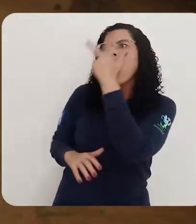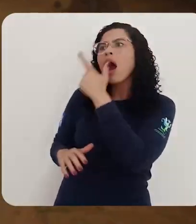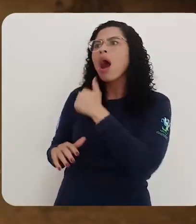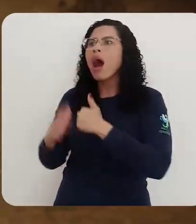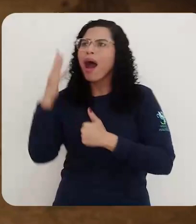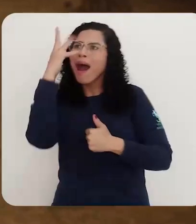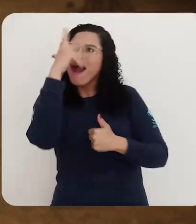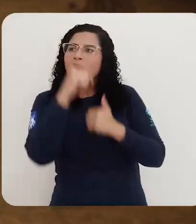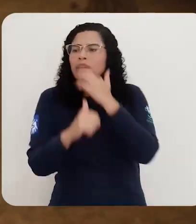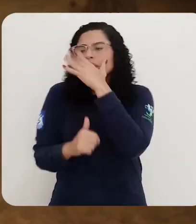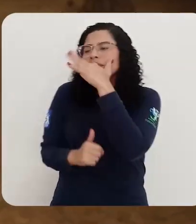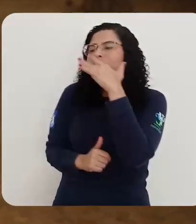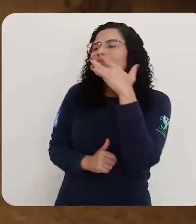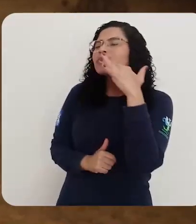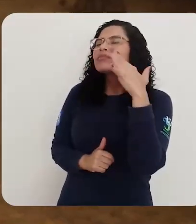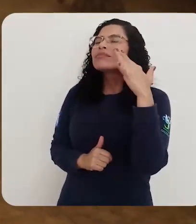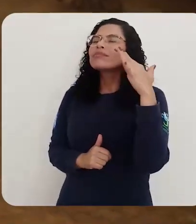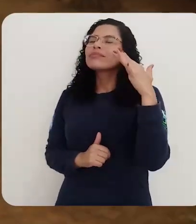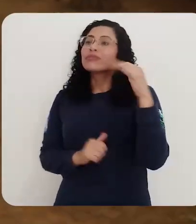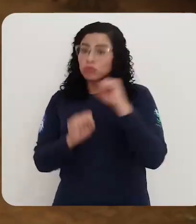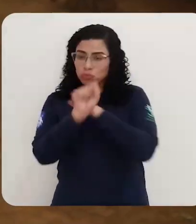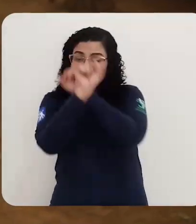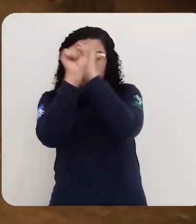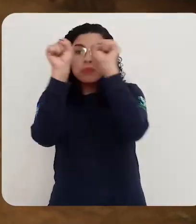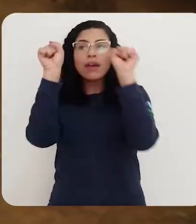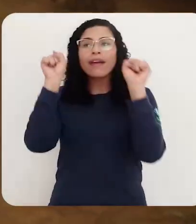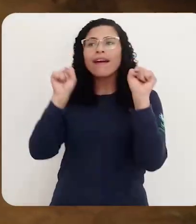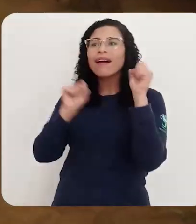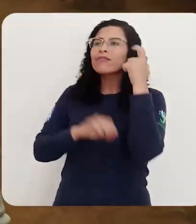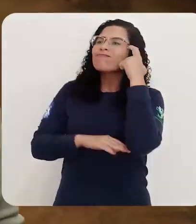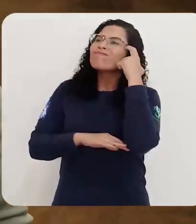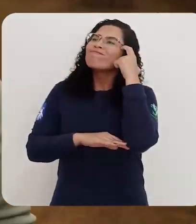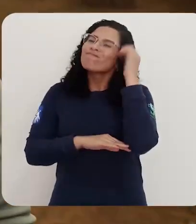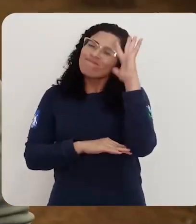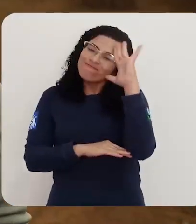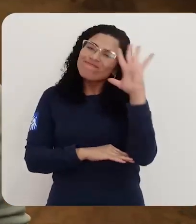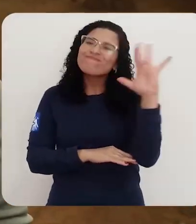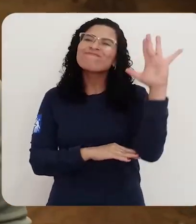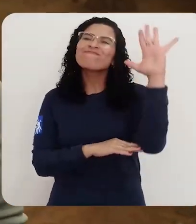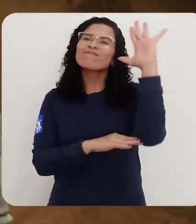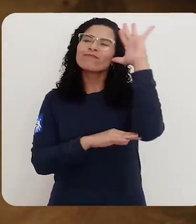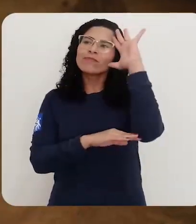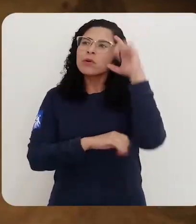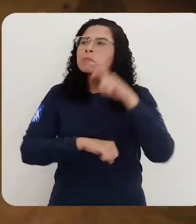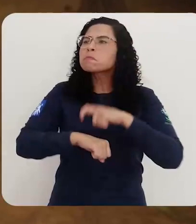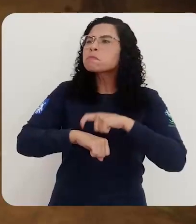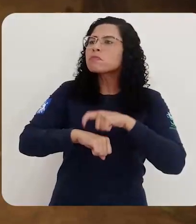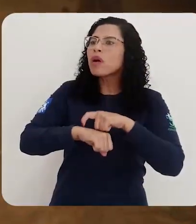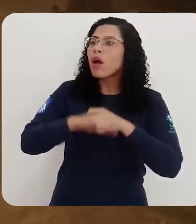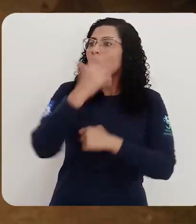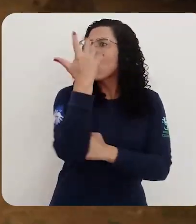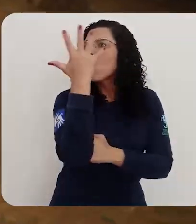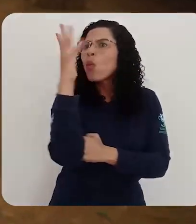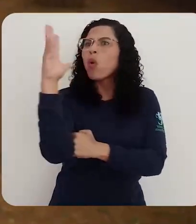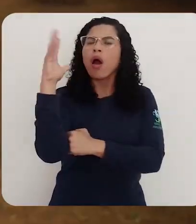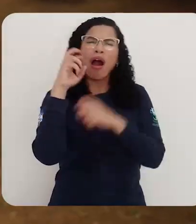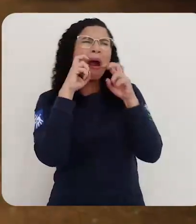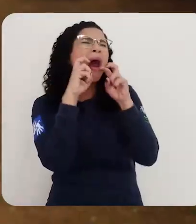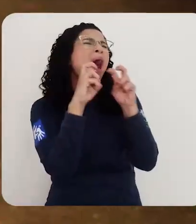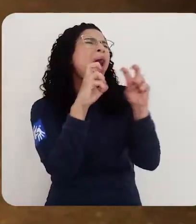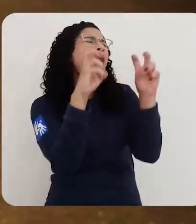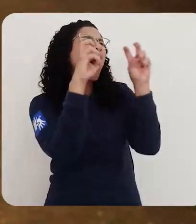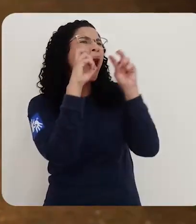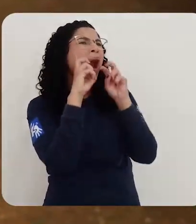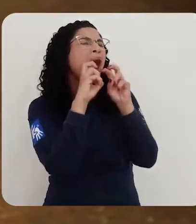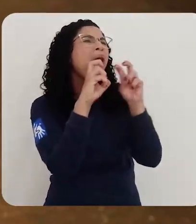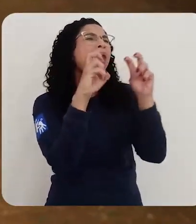O encanto e o aroma matinal traziam um ar de reflexão. Enquanto isso, o meio ambiente pedia